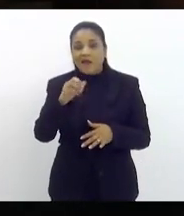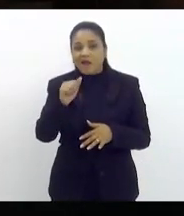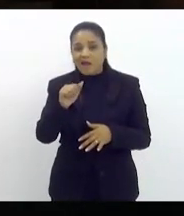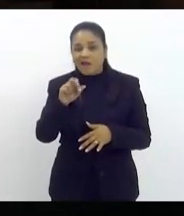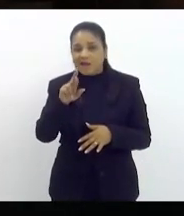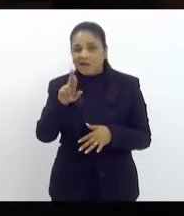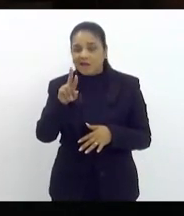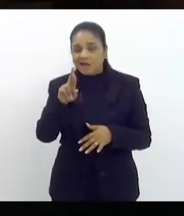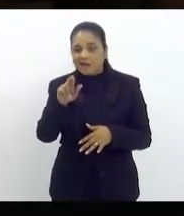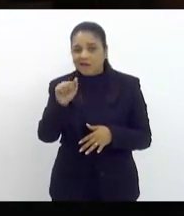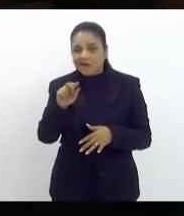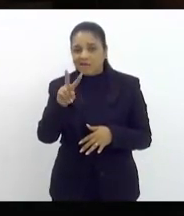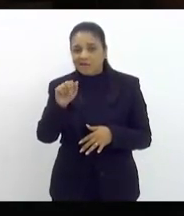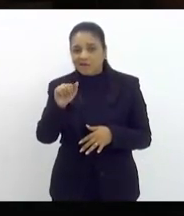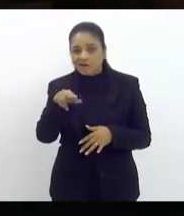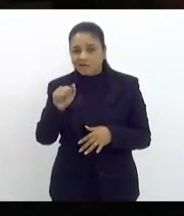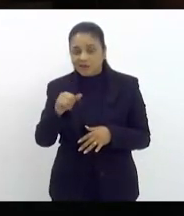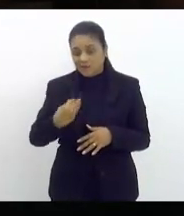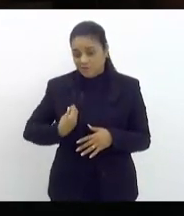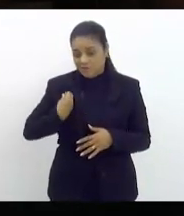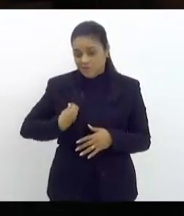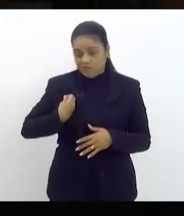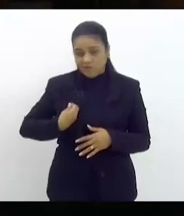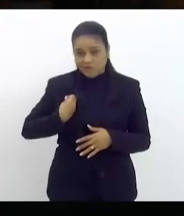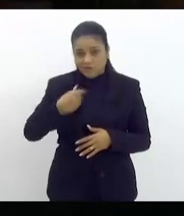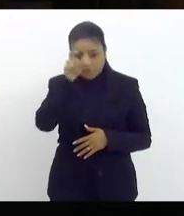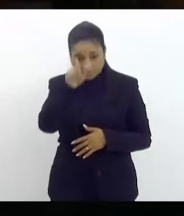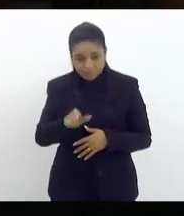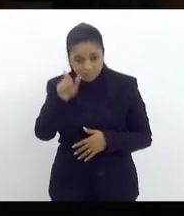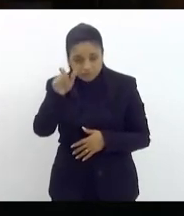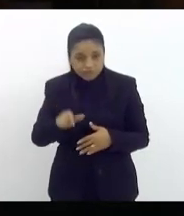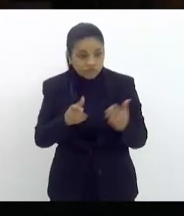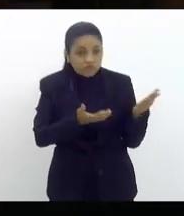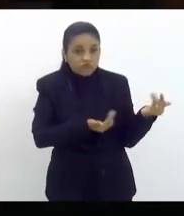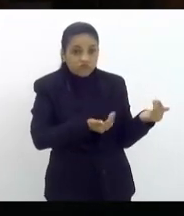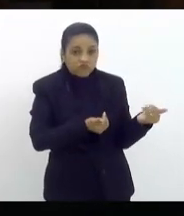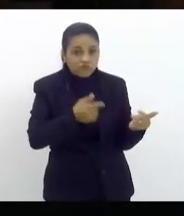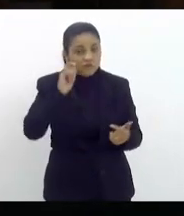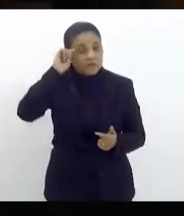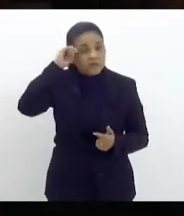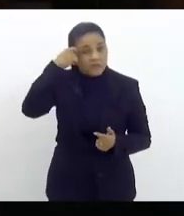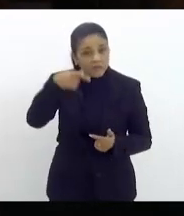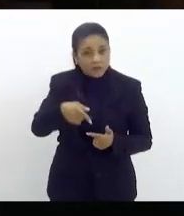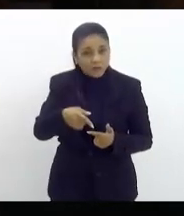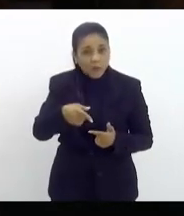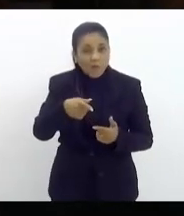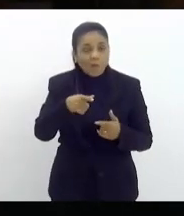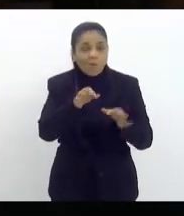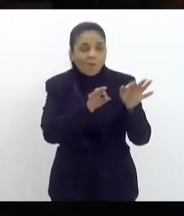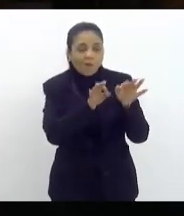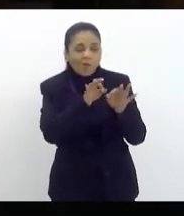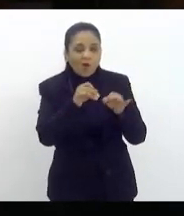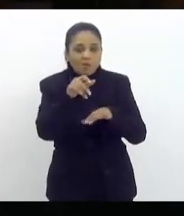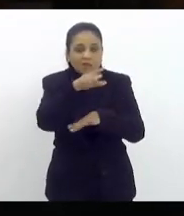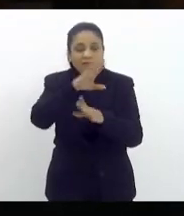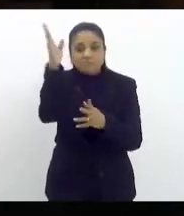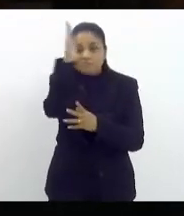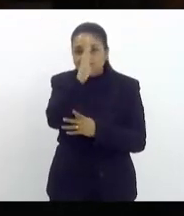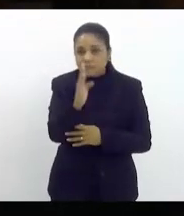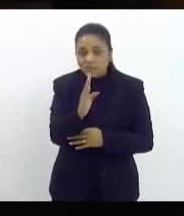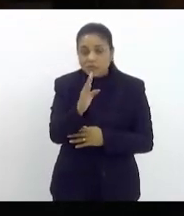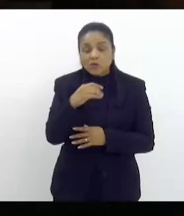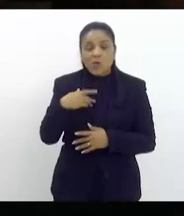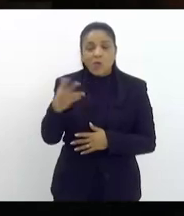Negro Vivo. Juventude Negra Viva é um programa nacional que vem trazer esse debate e eu ouvi de uma